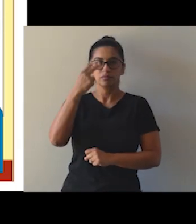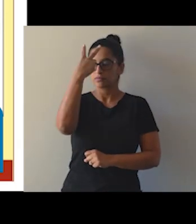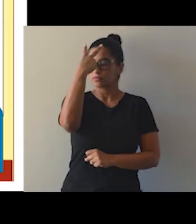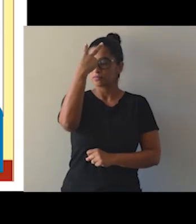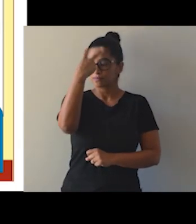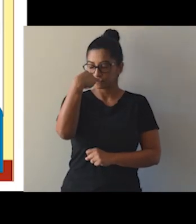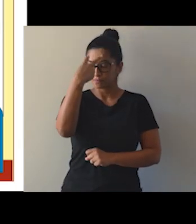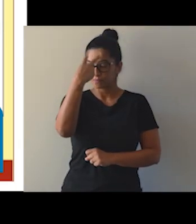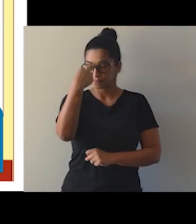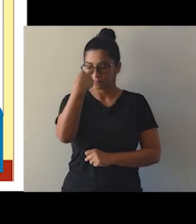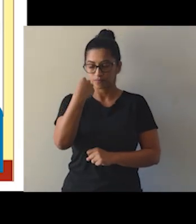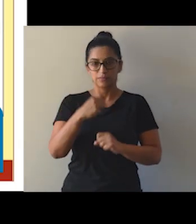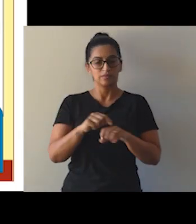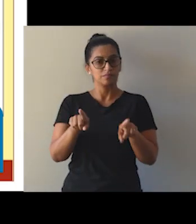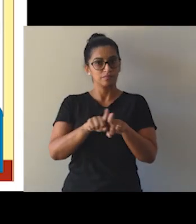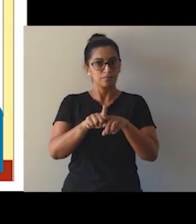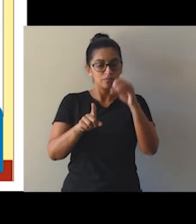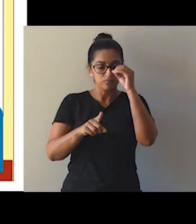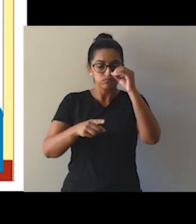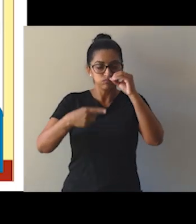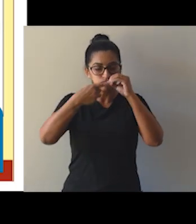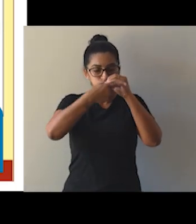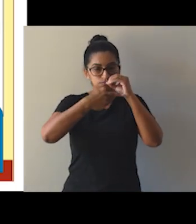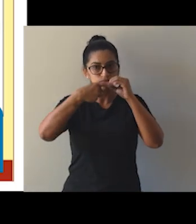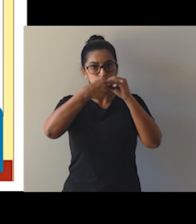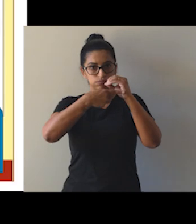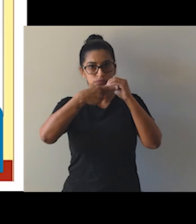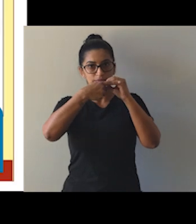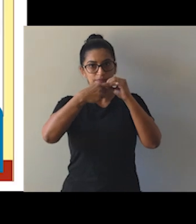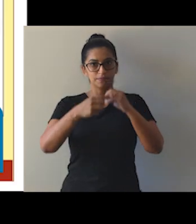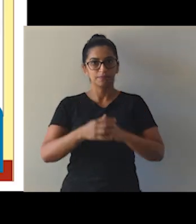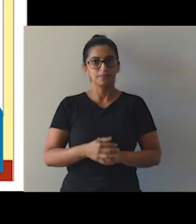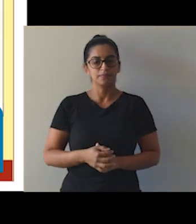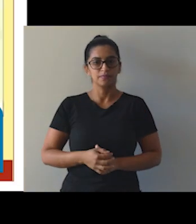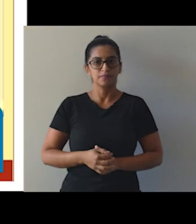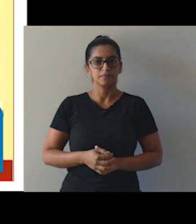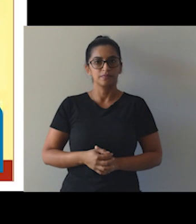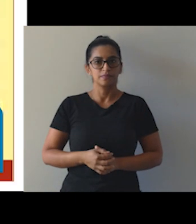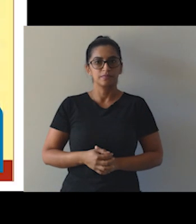devido à prematuridade e degeneração macular por acidentes.